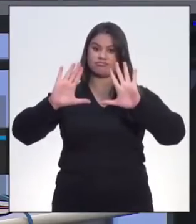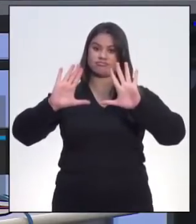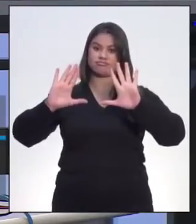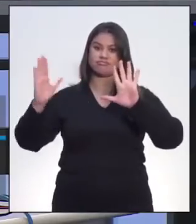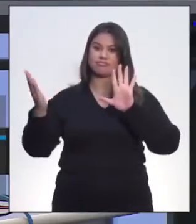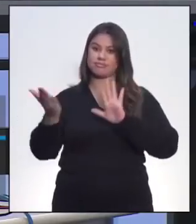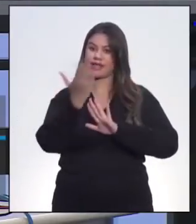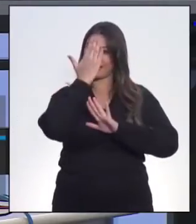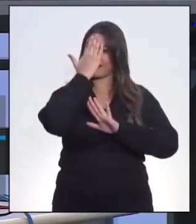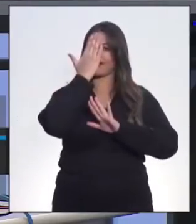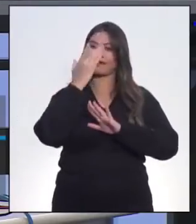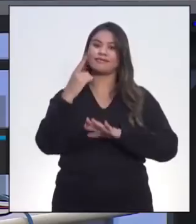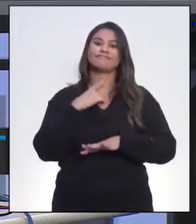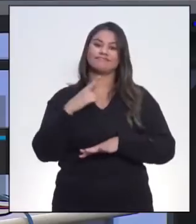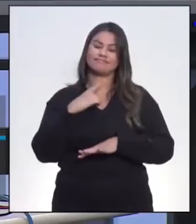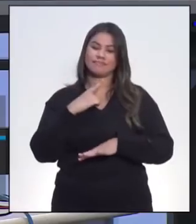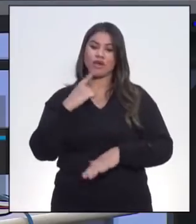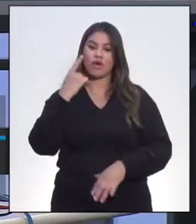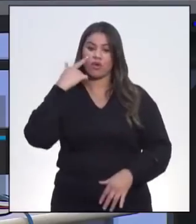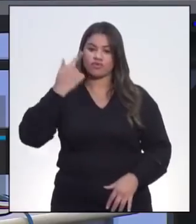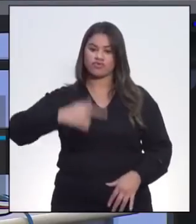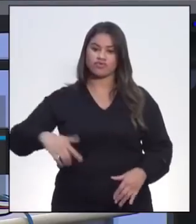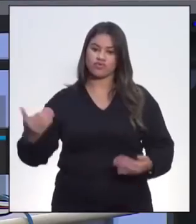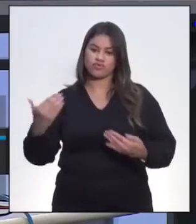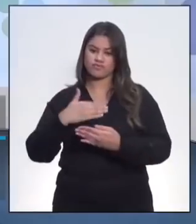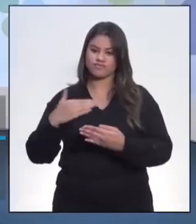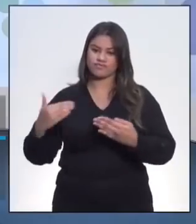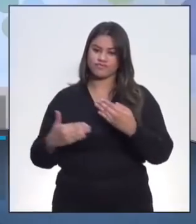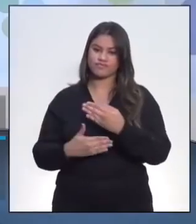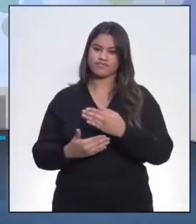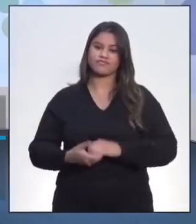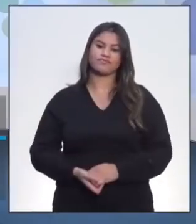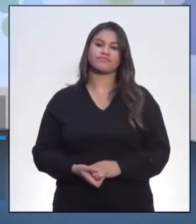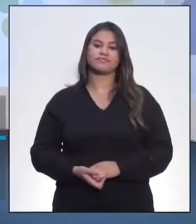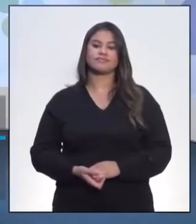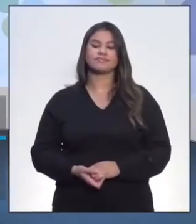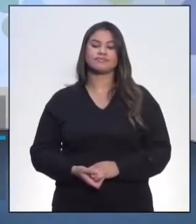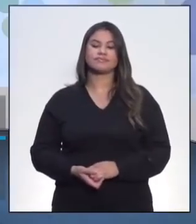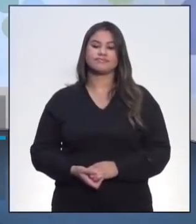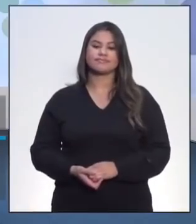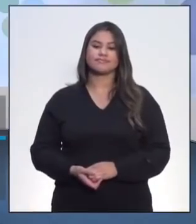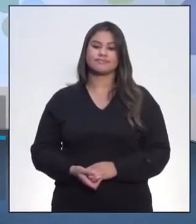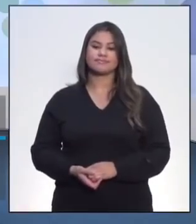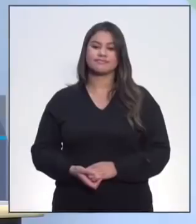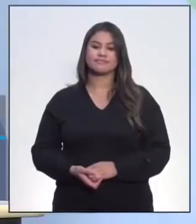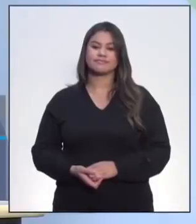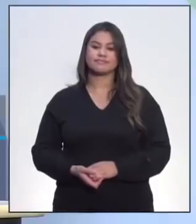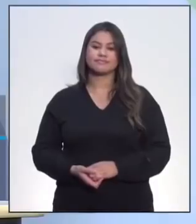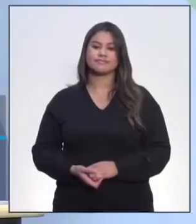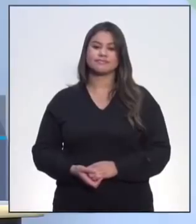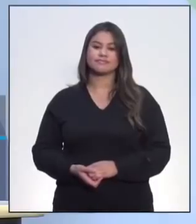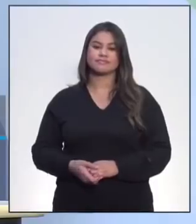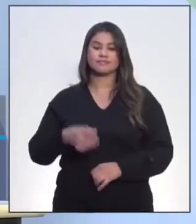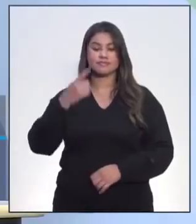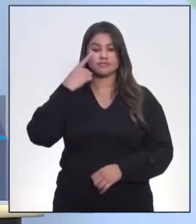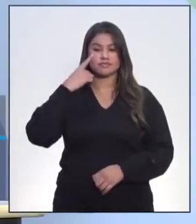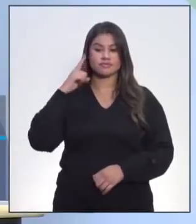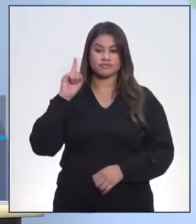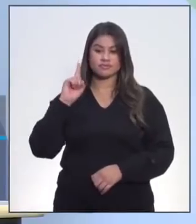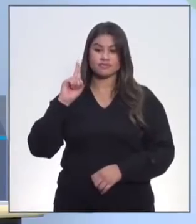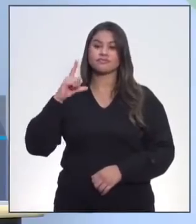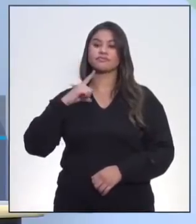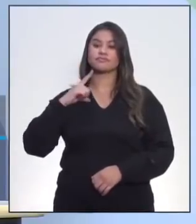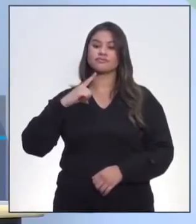lá no... Deixa eu retornar aqui. Ó, tá vendo? Tá, chegou para vocês? Sim. Olha lá. E é observar que é uma